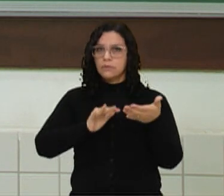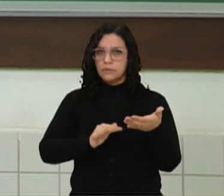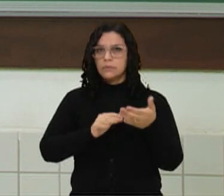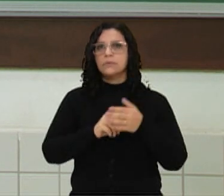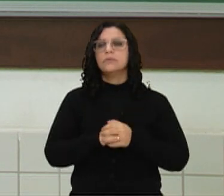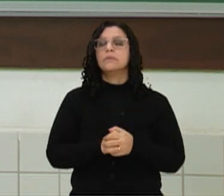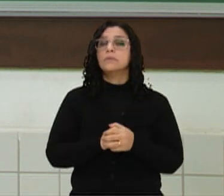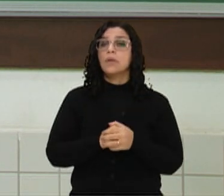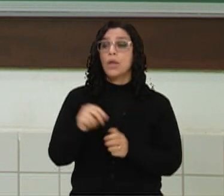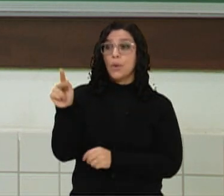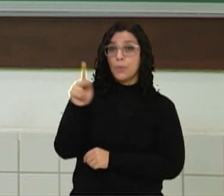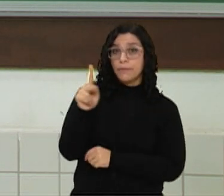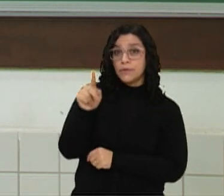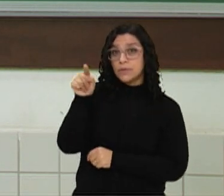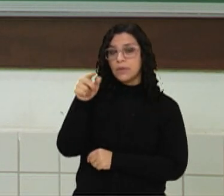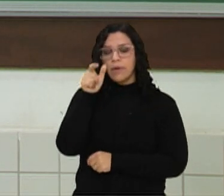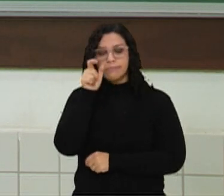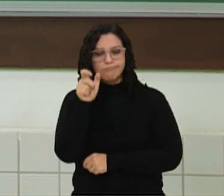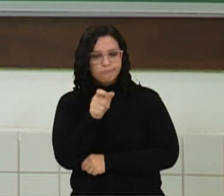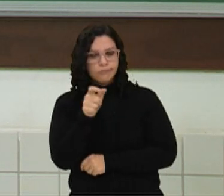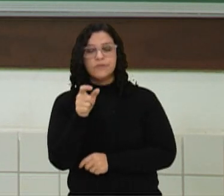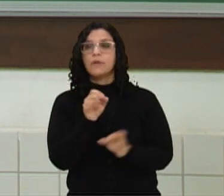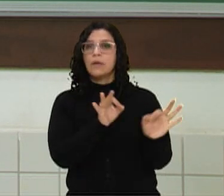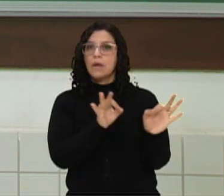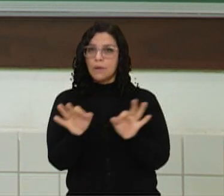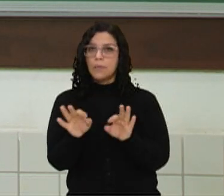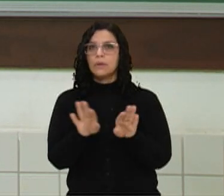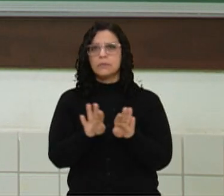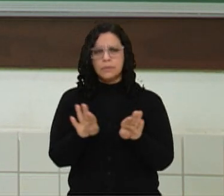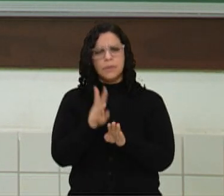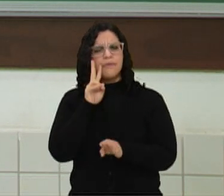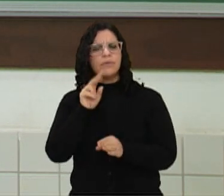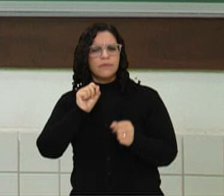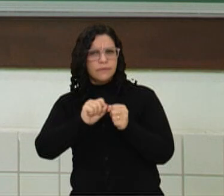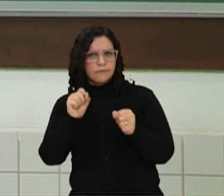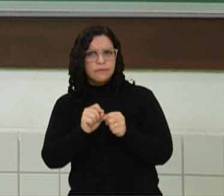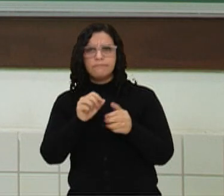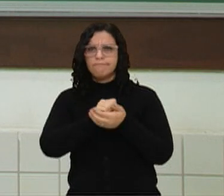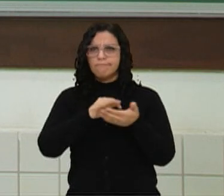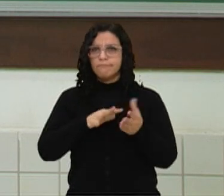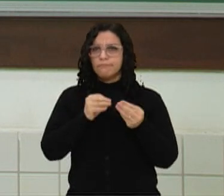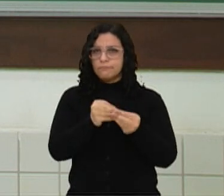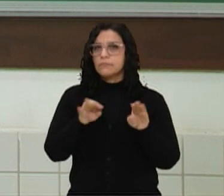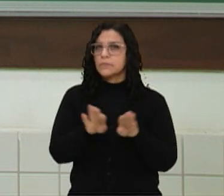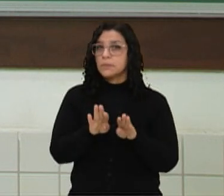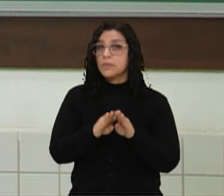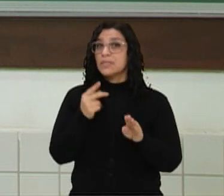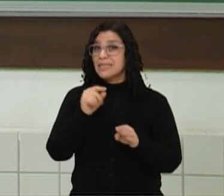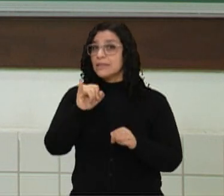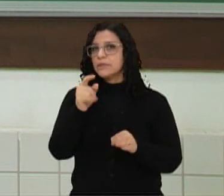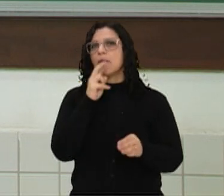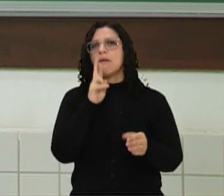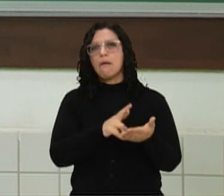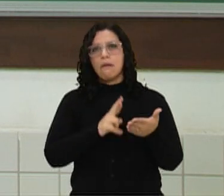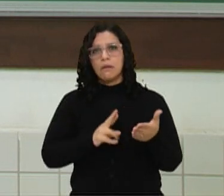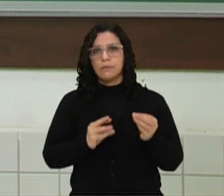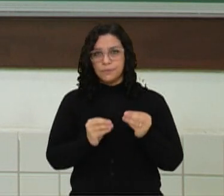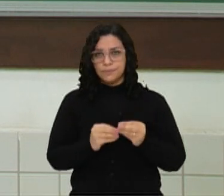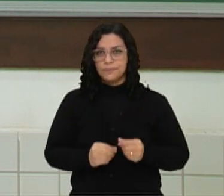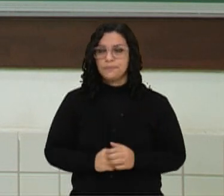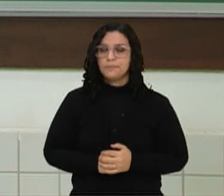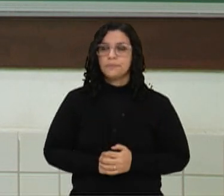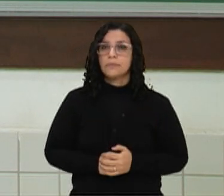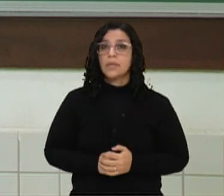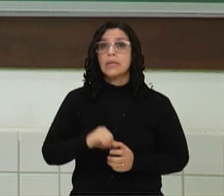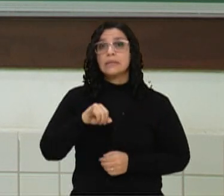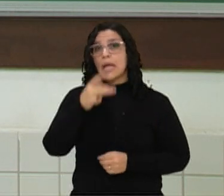exercícios, aí o professor de vocês pode acompanhar depois o que vocês estão realizando através desses exercícios realizados.